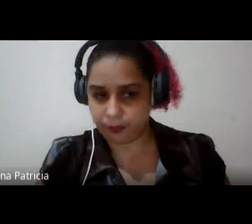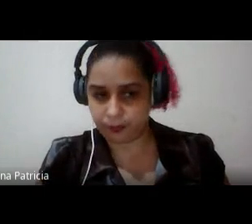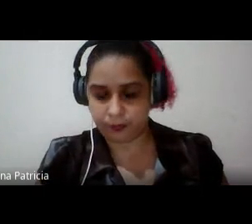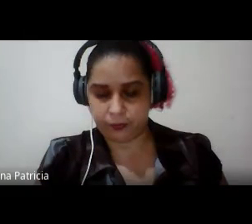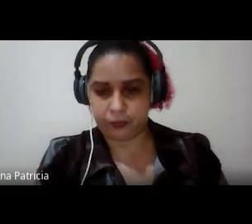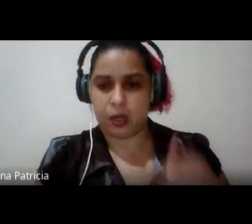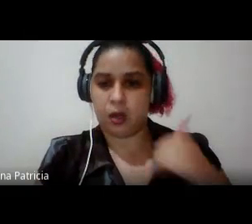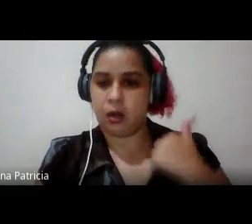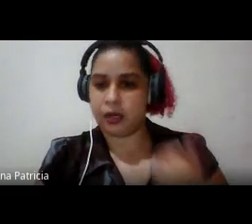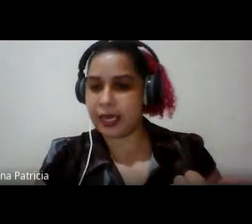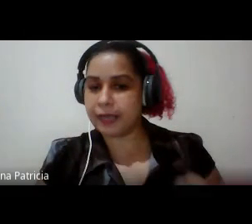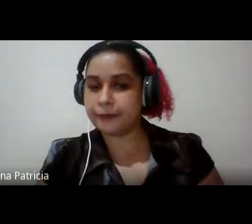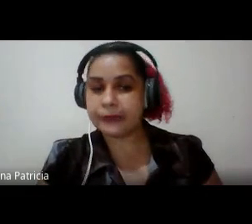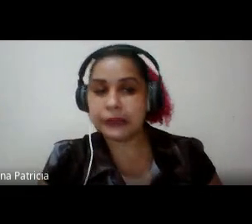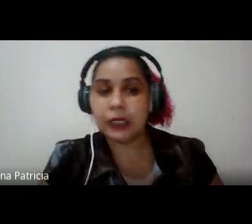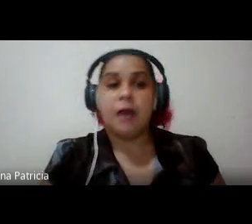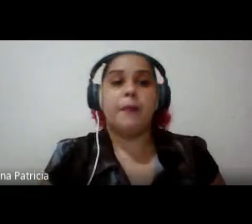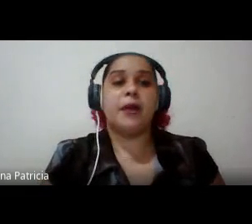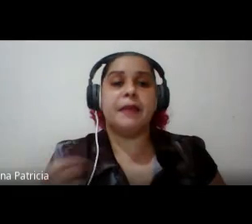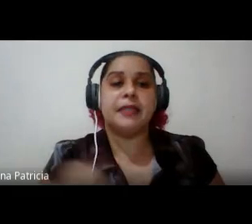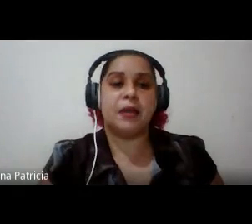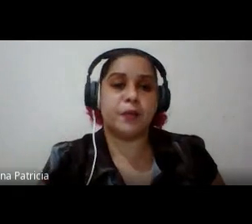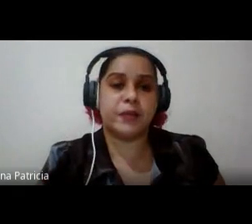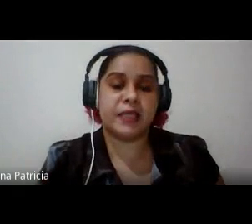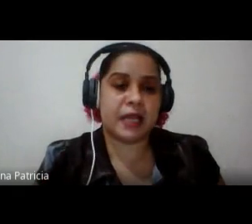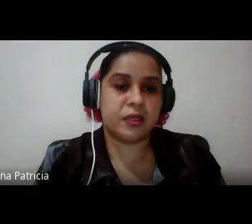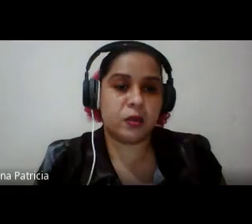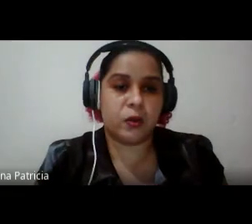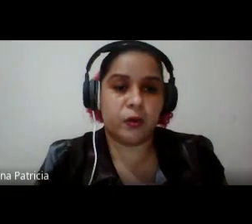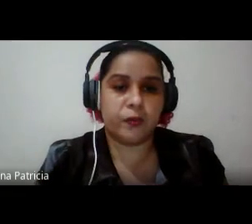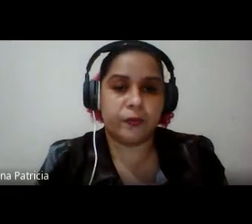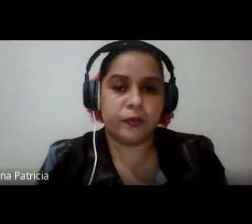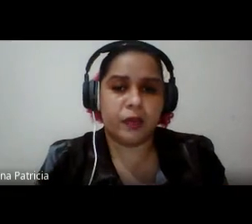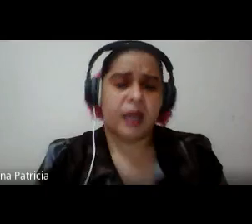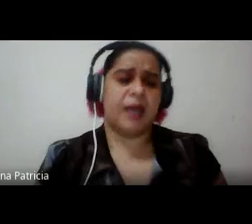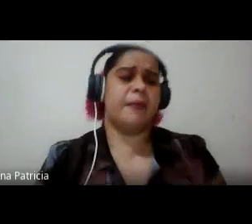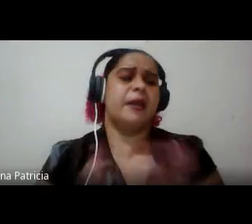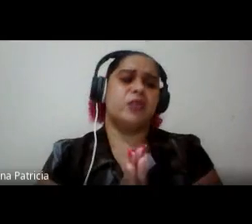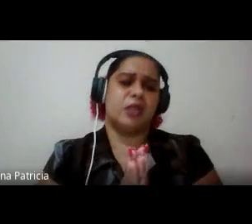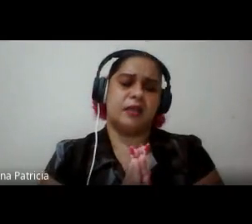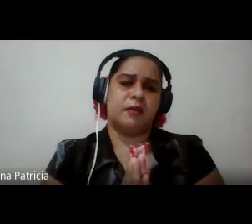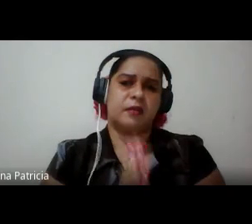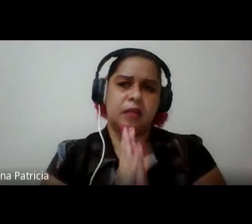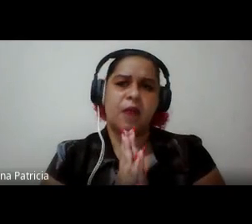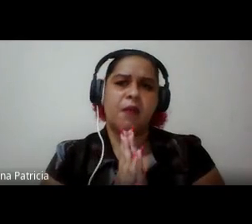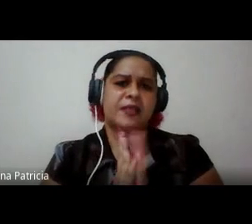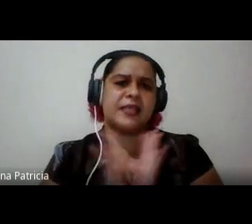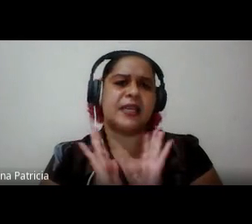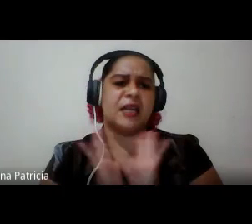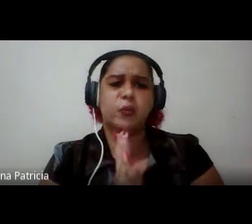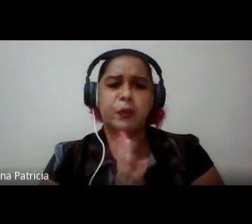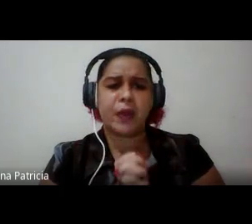corpo. Ok? Pode passar o próximo slide, Socorro. Lembrando, gente, é